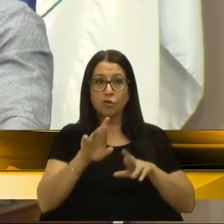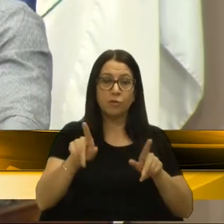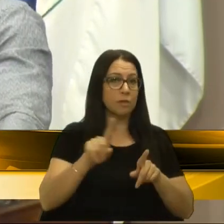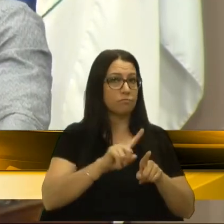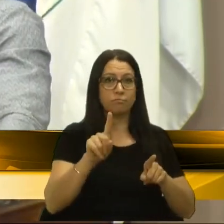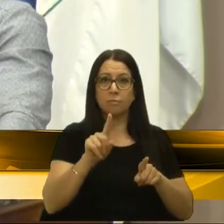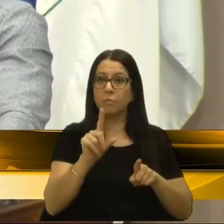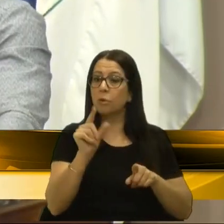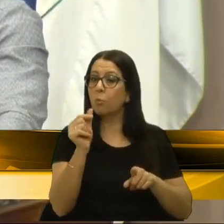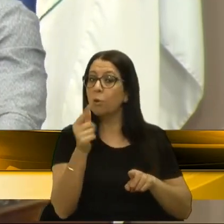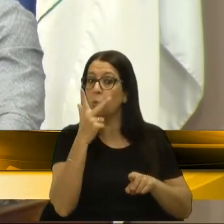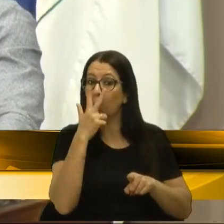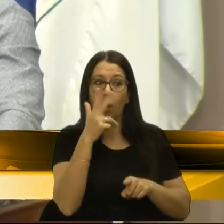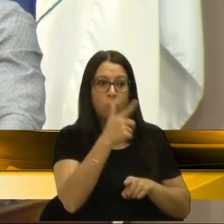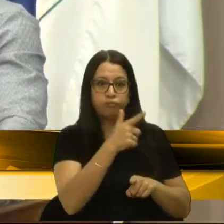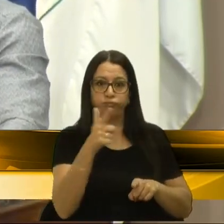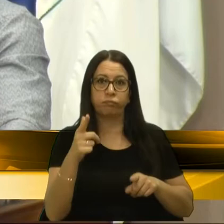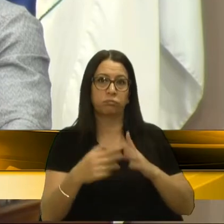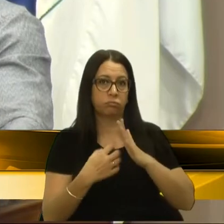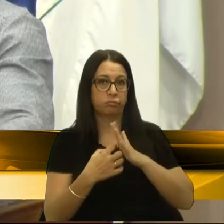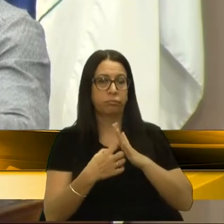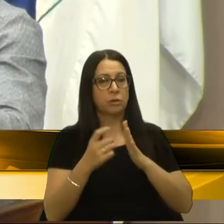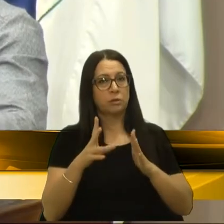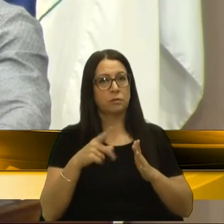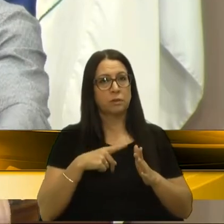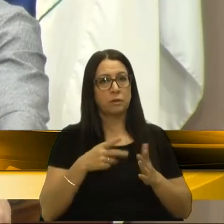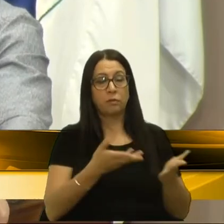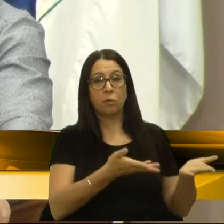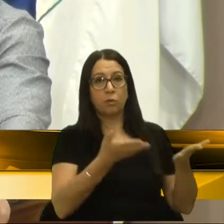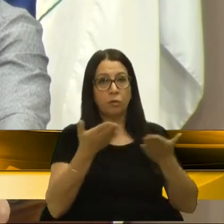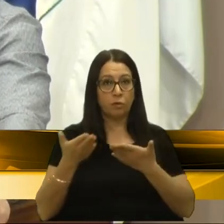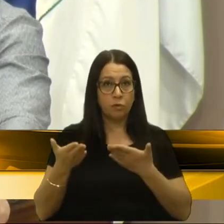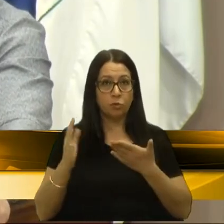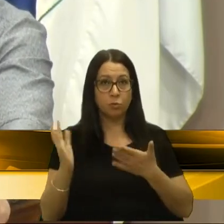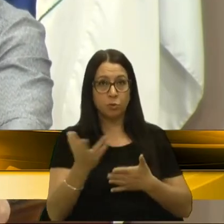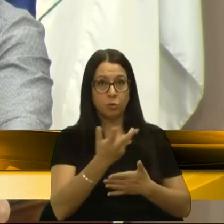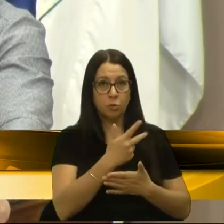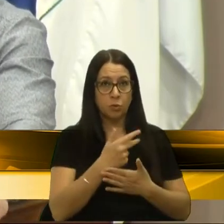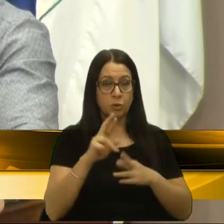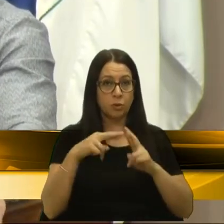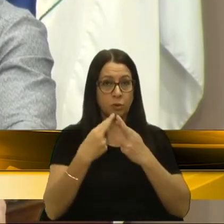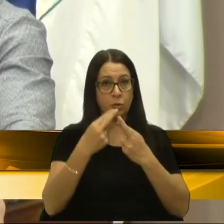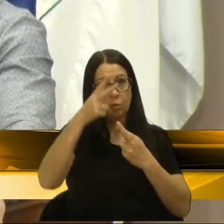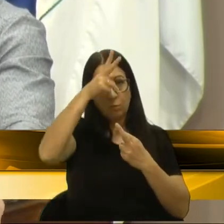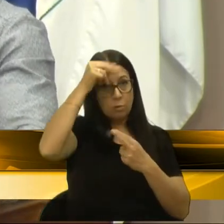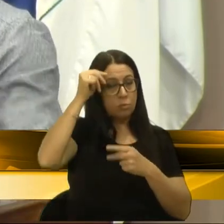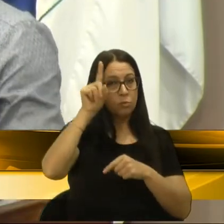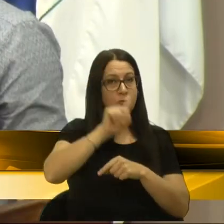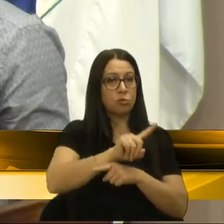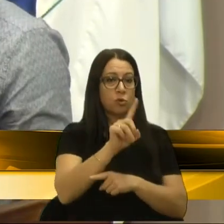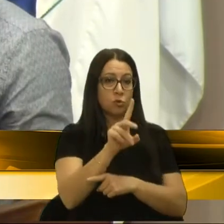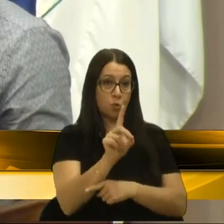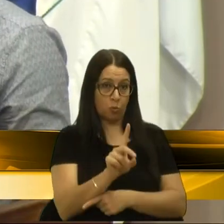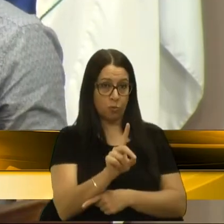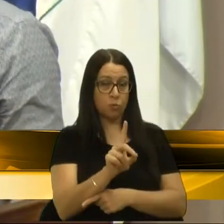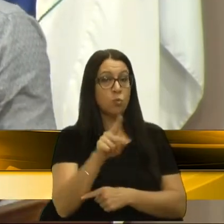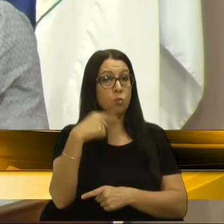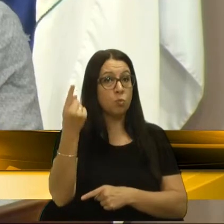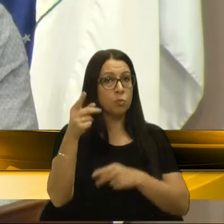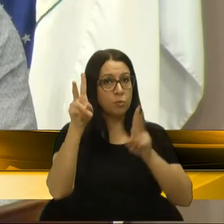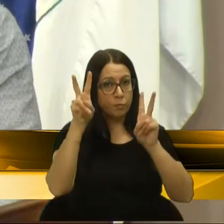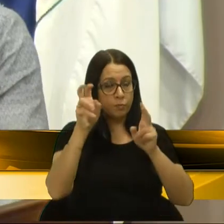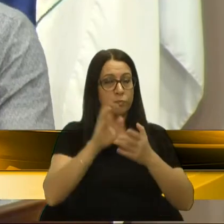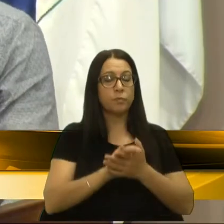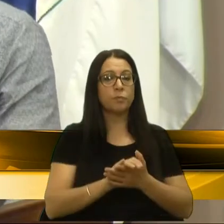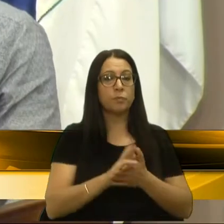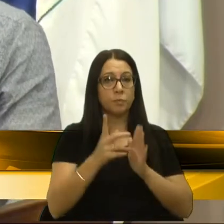Não, é uma tarifa só. Então era isso, fica o convite para todos dessa audiência pública no dia 12. Outro assunto